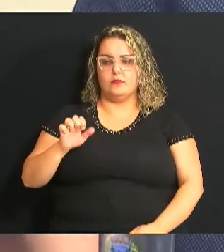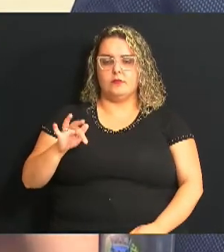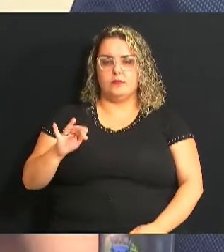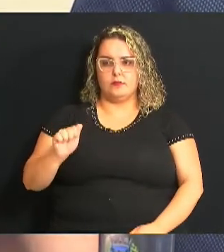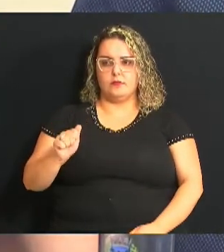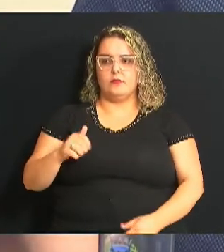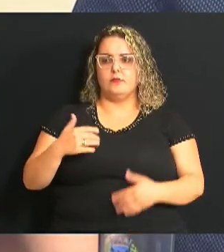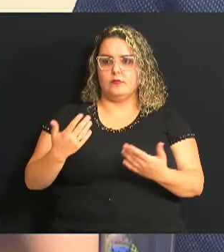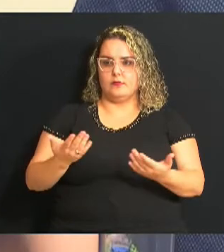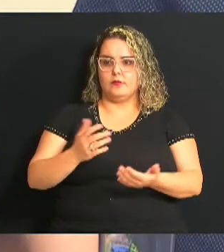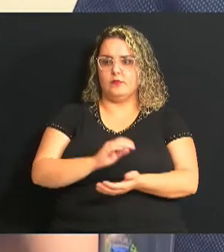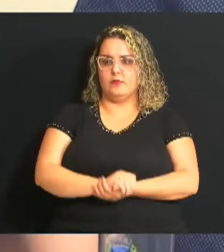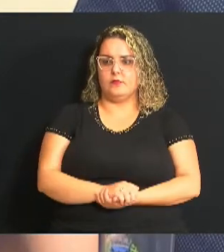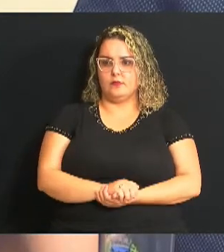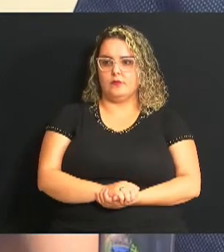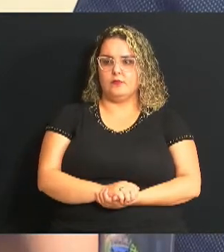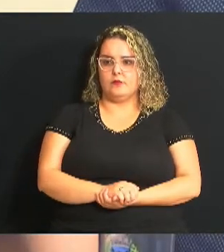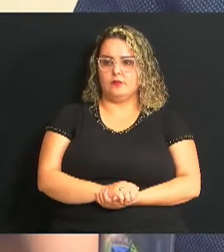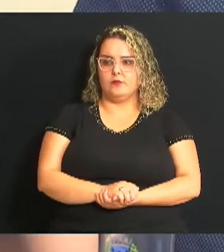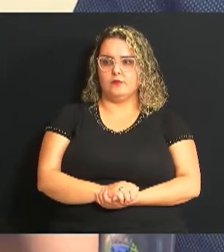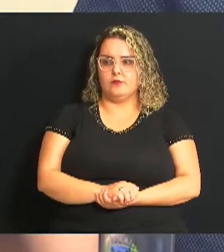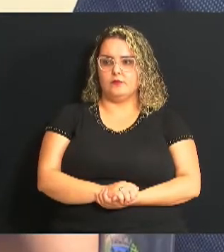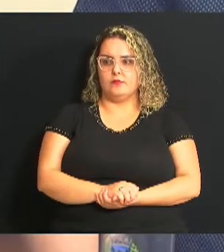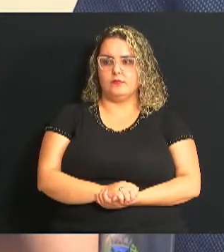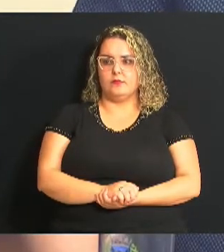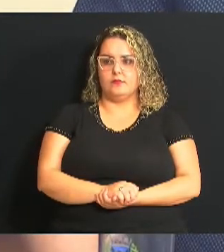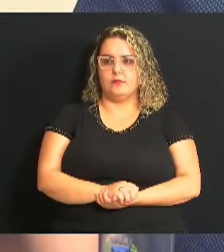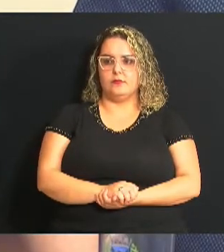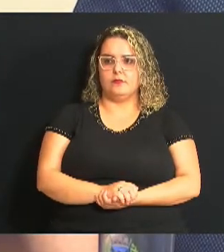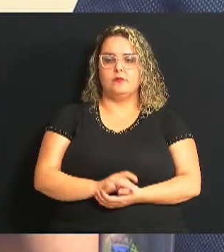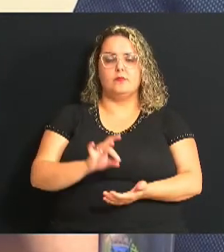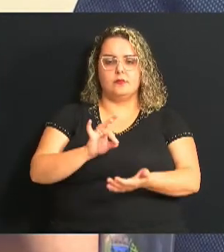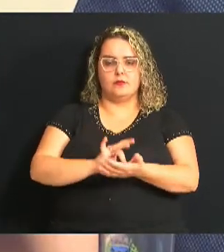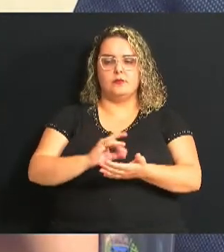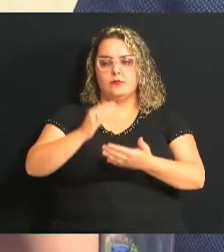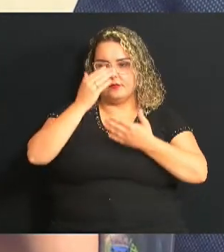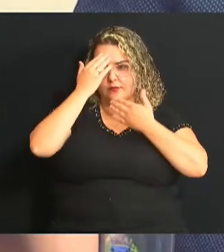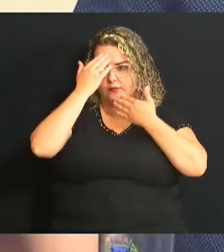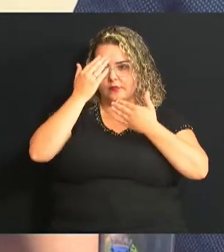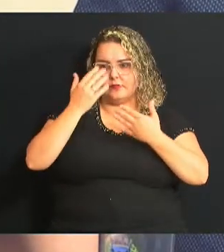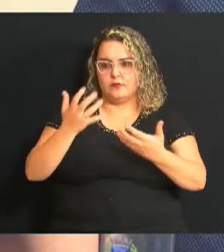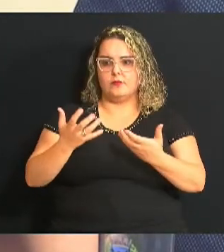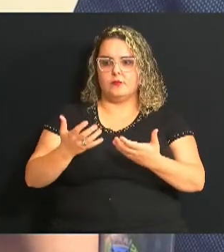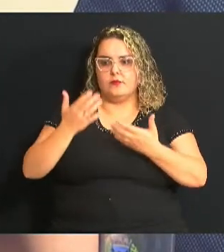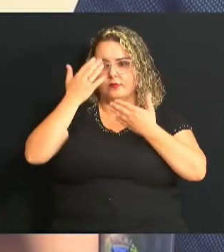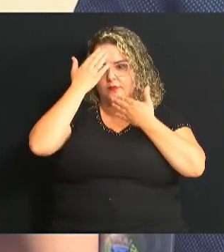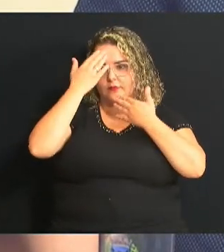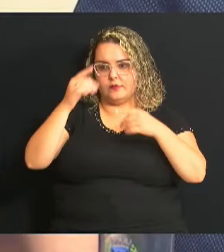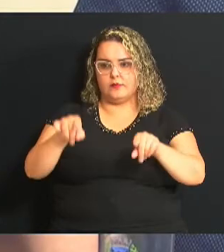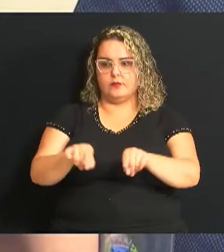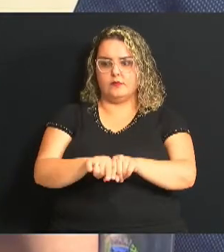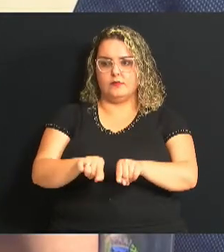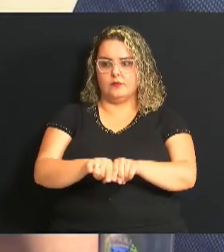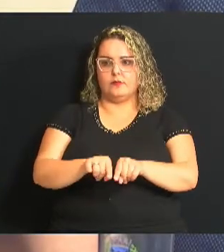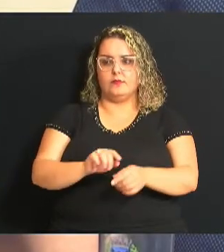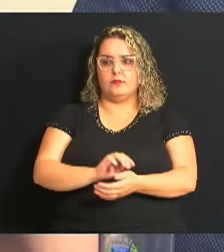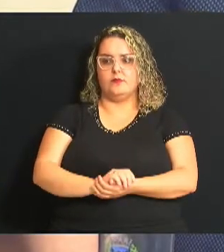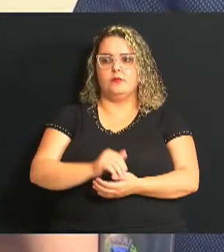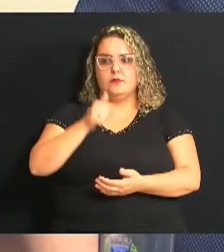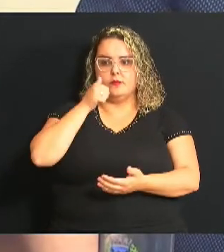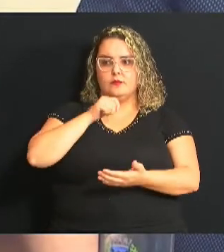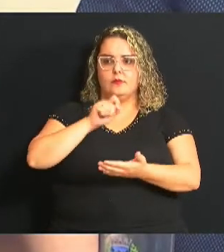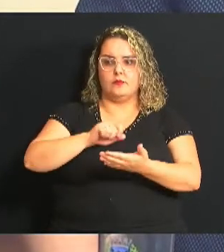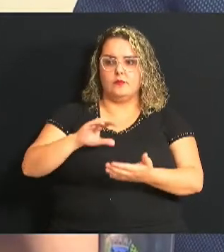Então, aqui, uma vez mais, o nosso sincero agradecimento. Eu quero agradecer também a escritora